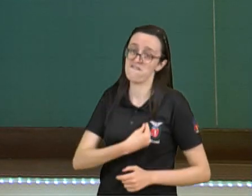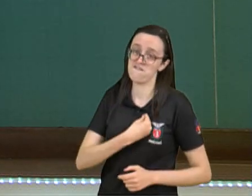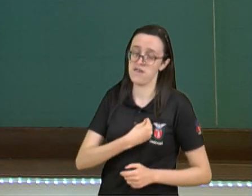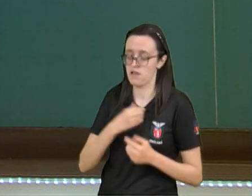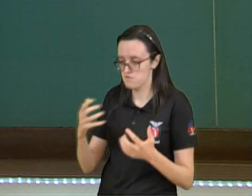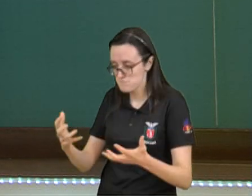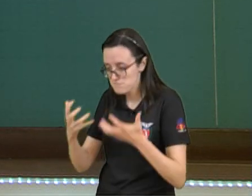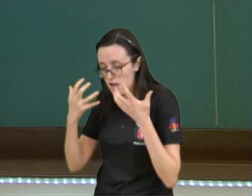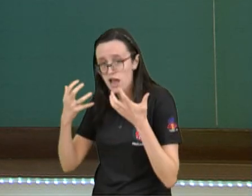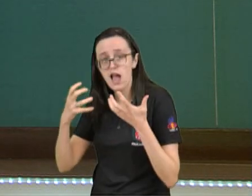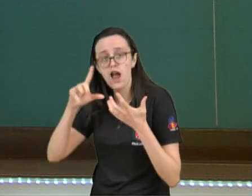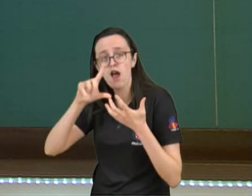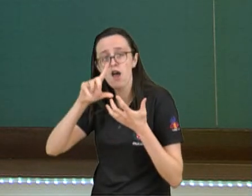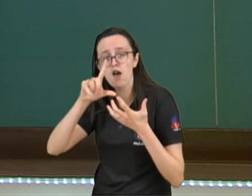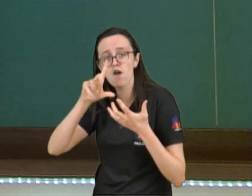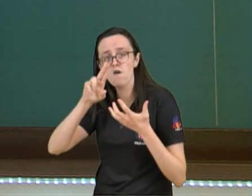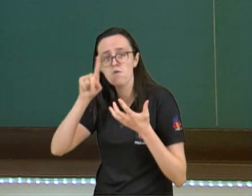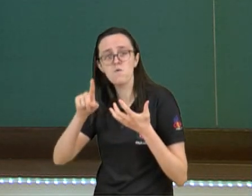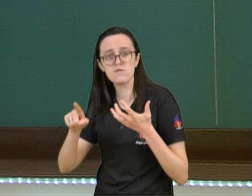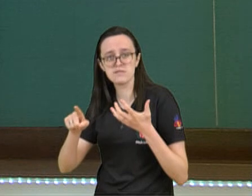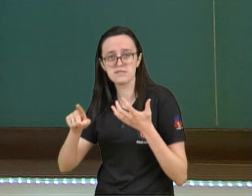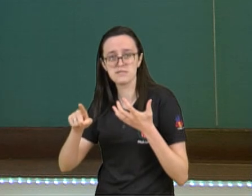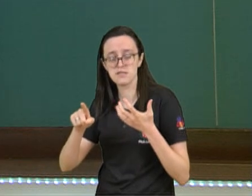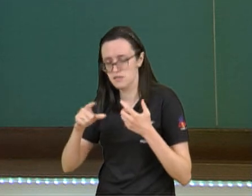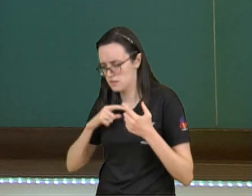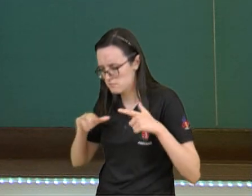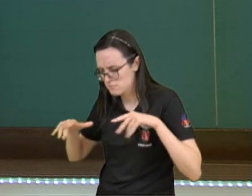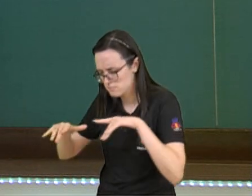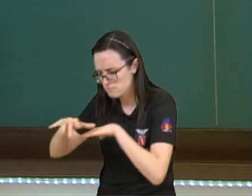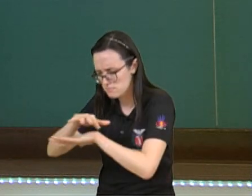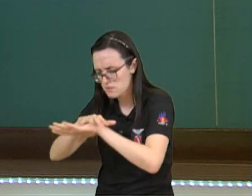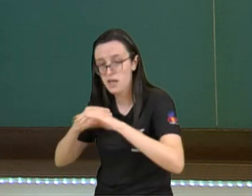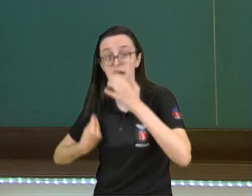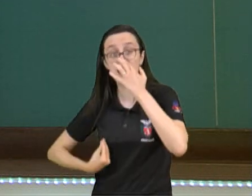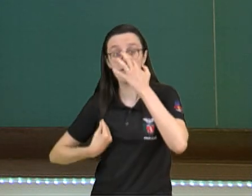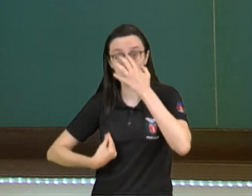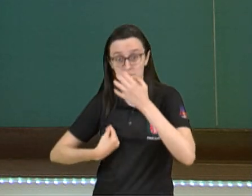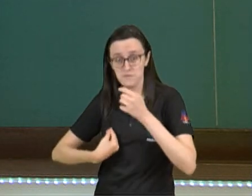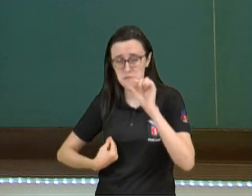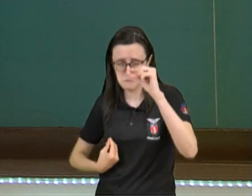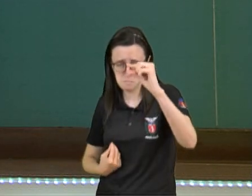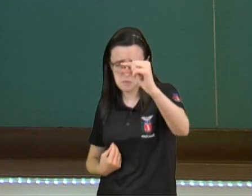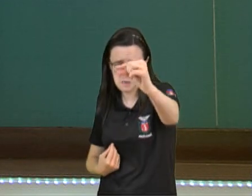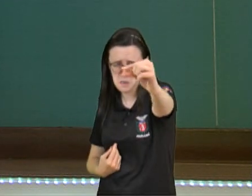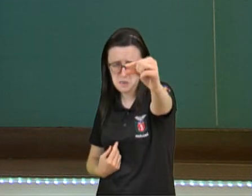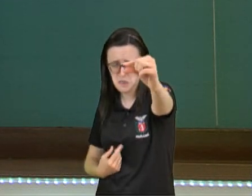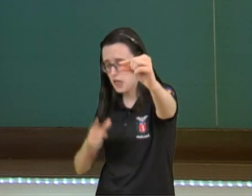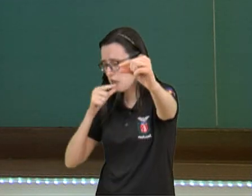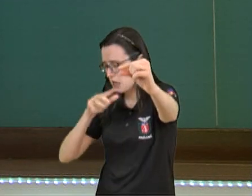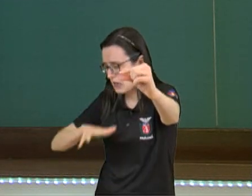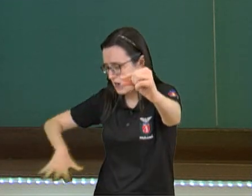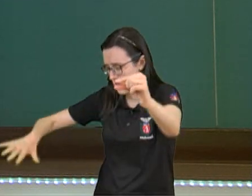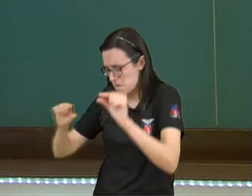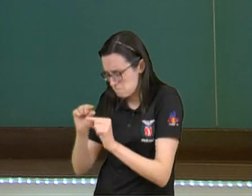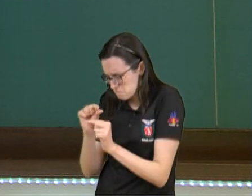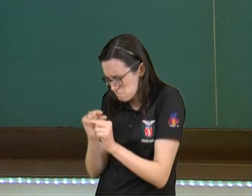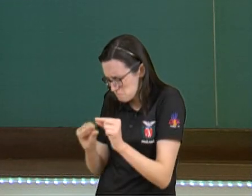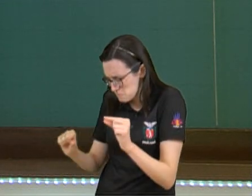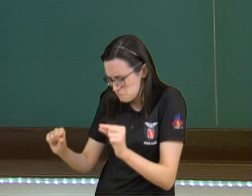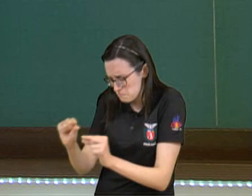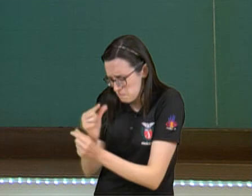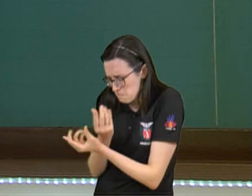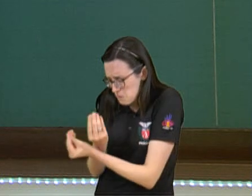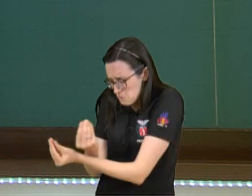luminescência, luz. Então tem seres vivos muito pequenos nessa água que tem